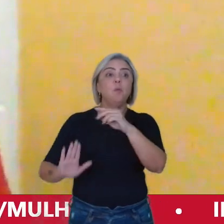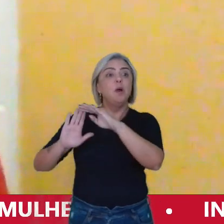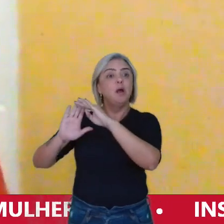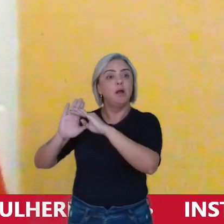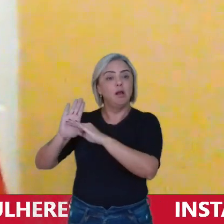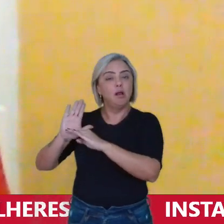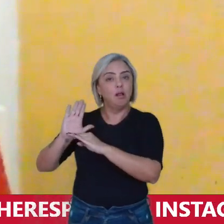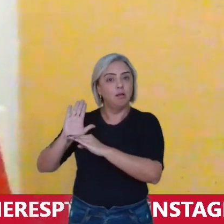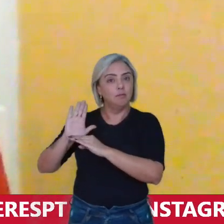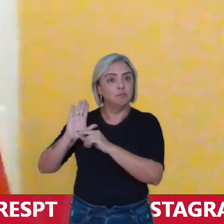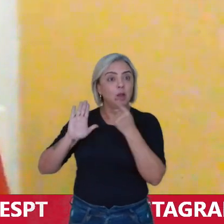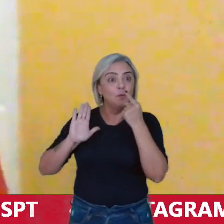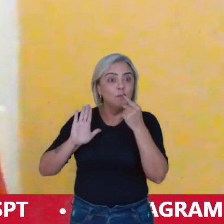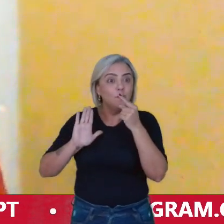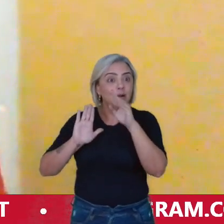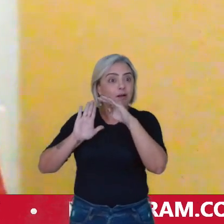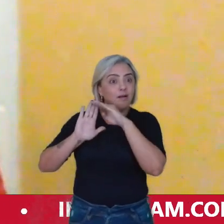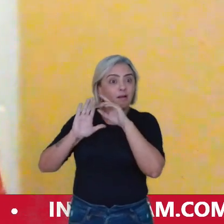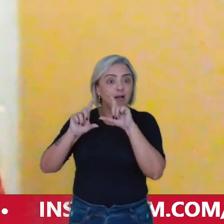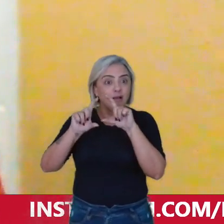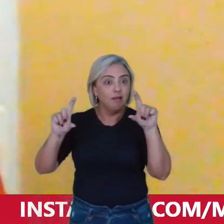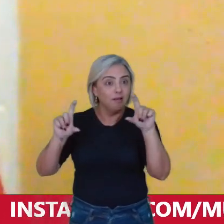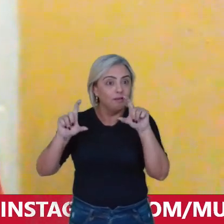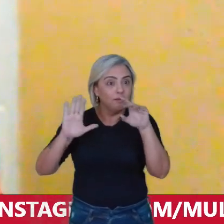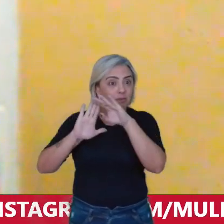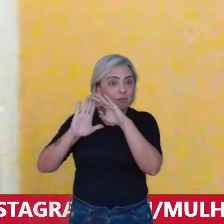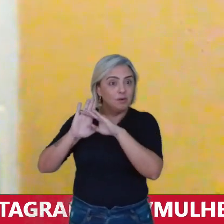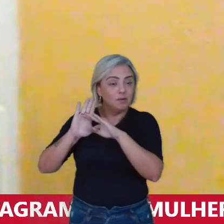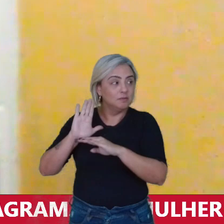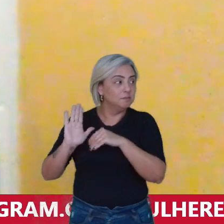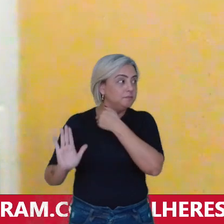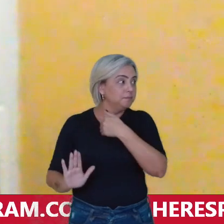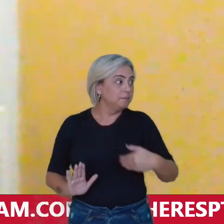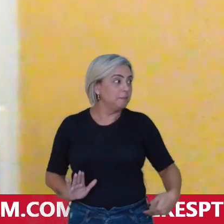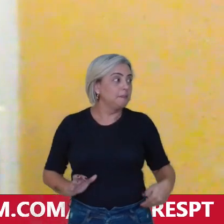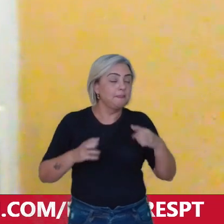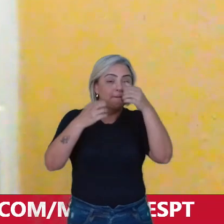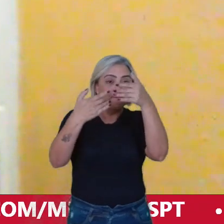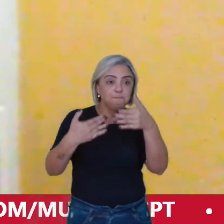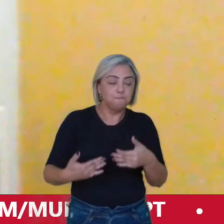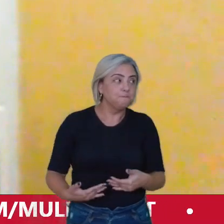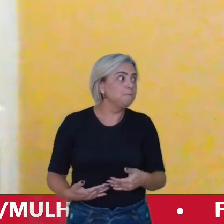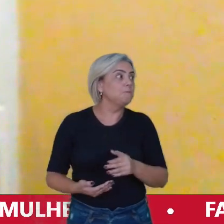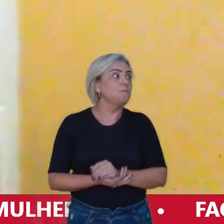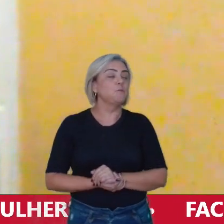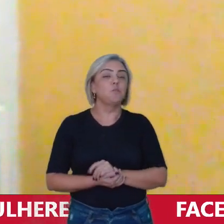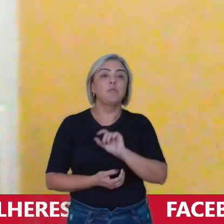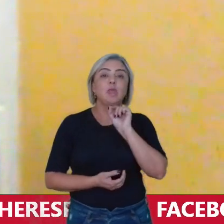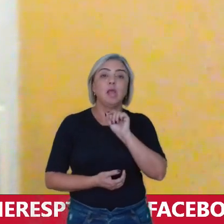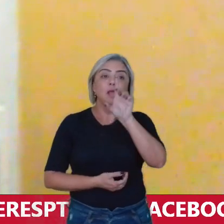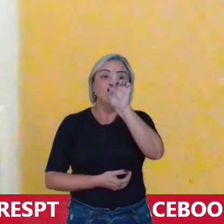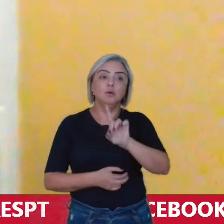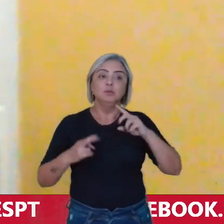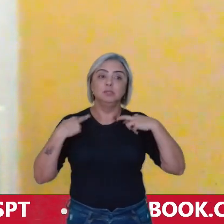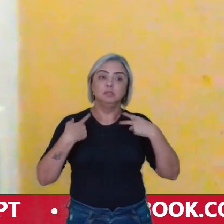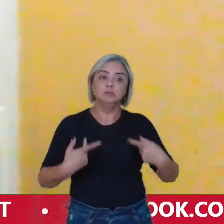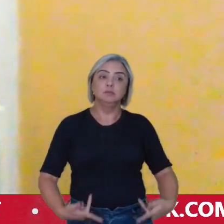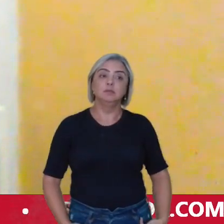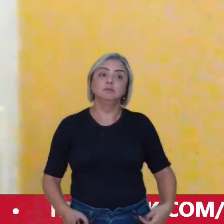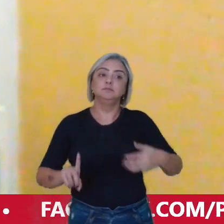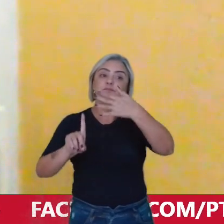nosso, no segundo turno, ele pegou uma parte do nosso programa de governo que falava exatamente sobre os direitos humanos da